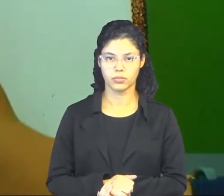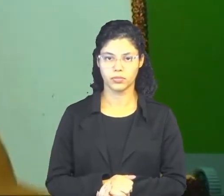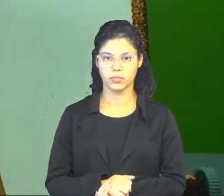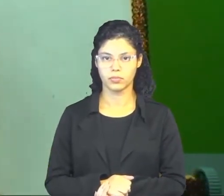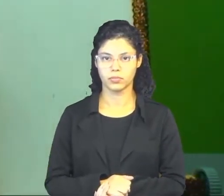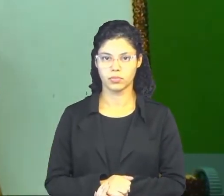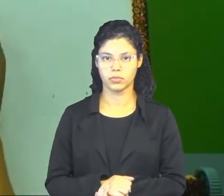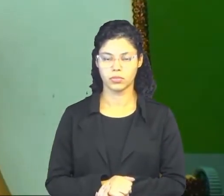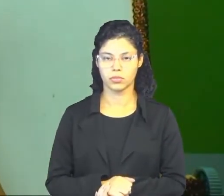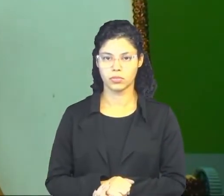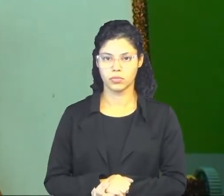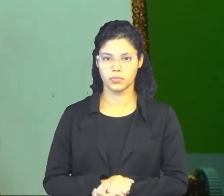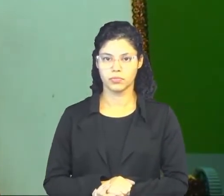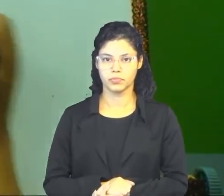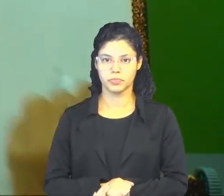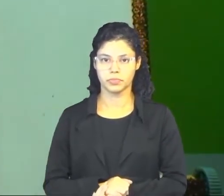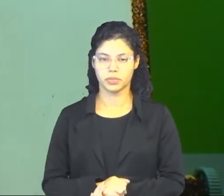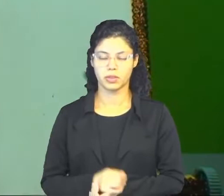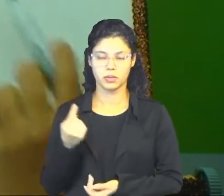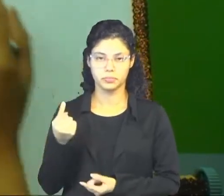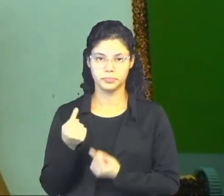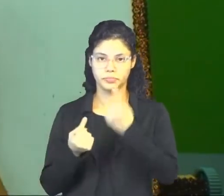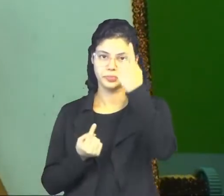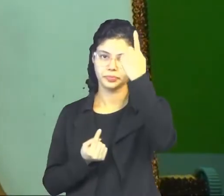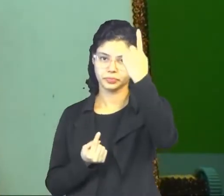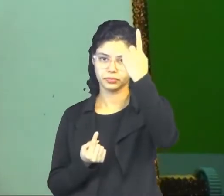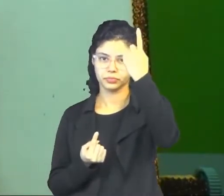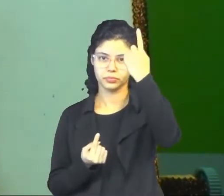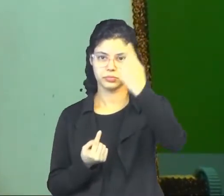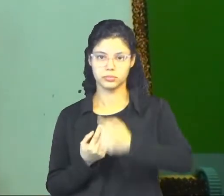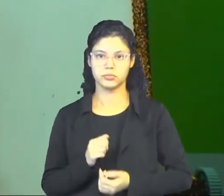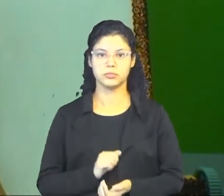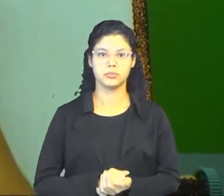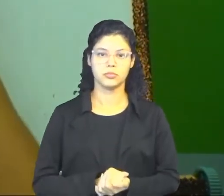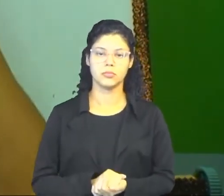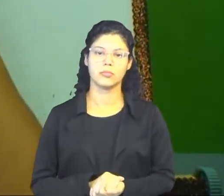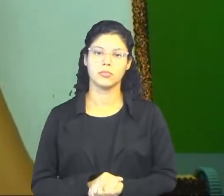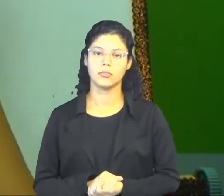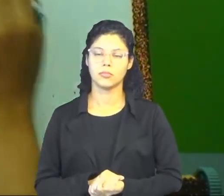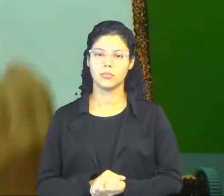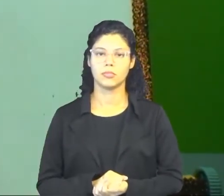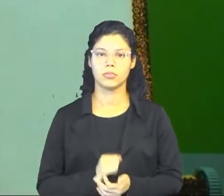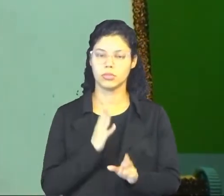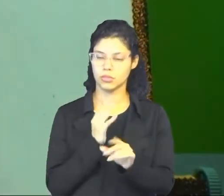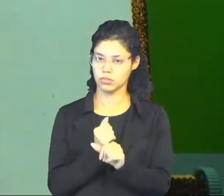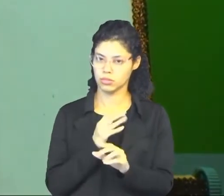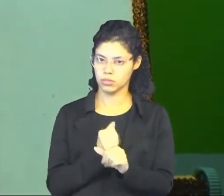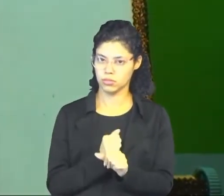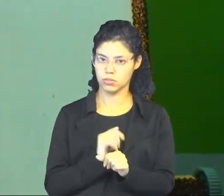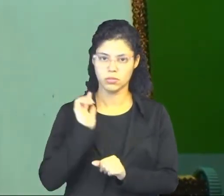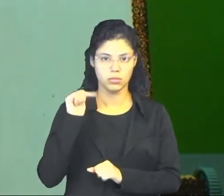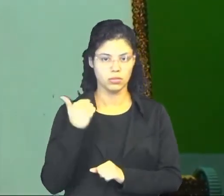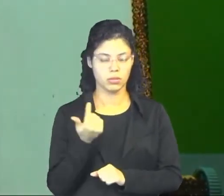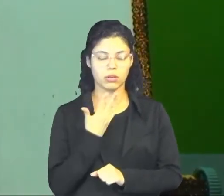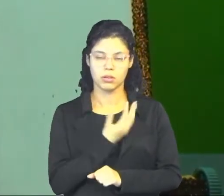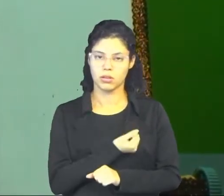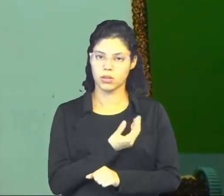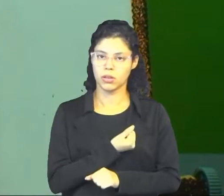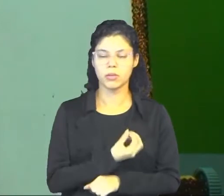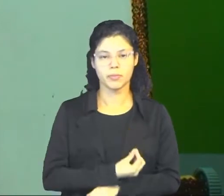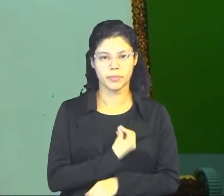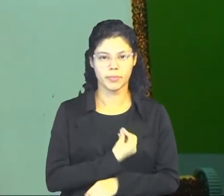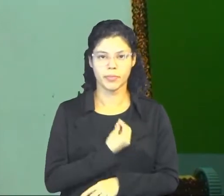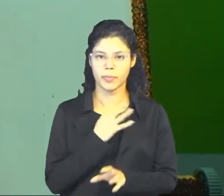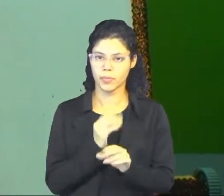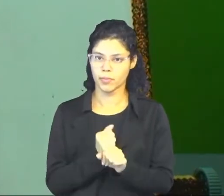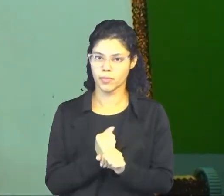1 aqui em cima foi o que subiu daqui do 11. Ó. Eu só posso colocar o número aqui embaixo quando eu somo com os outros números presentes na minha